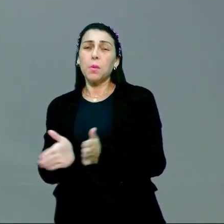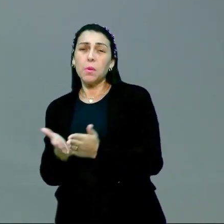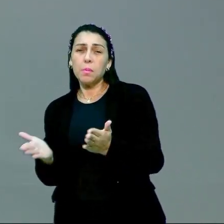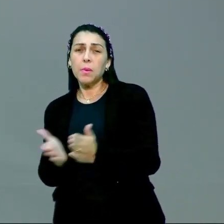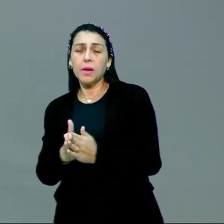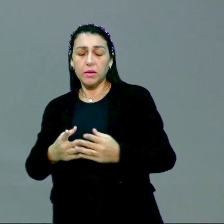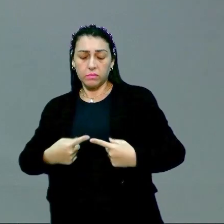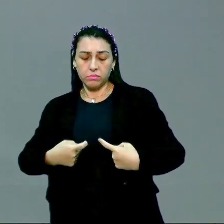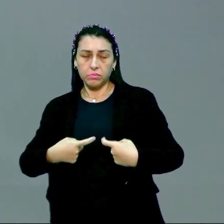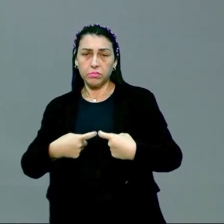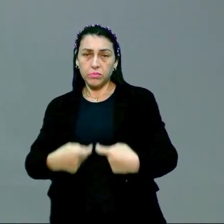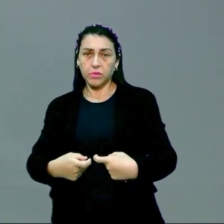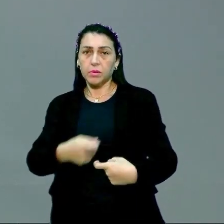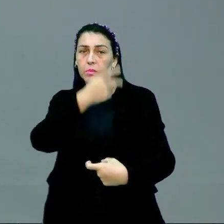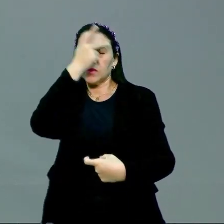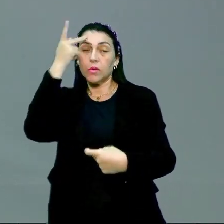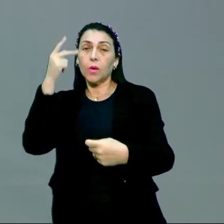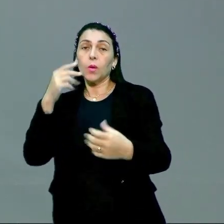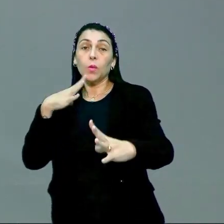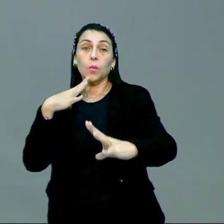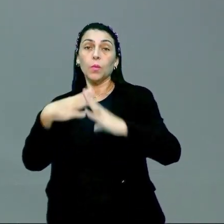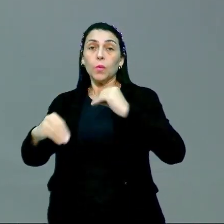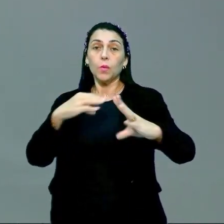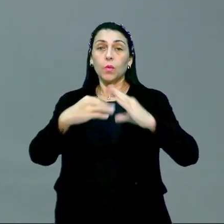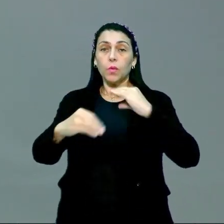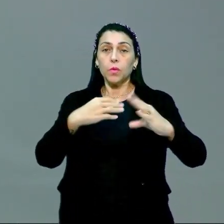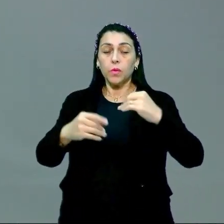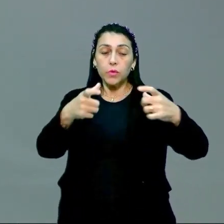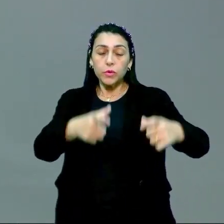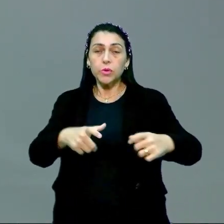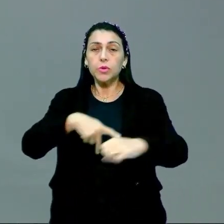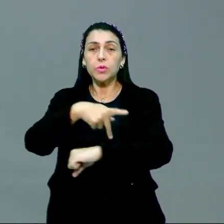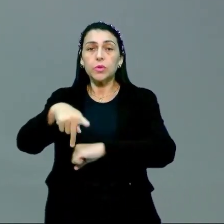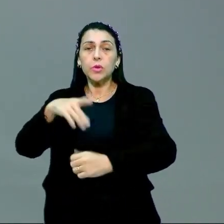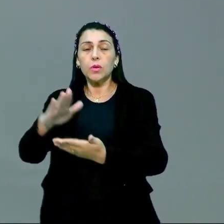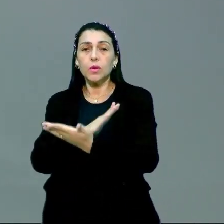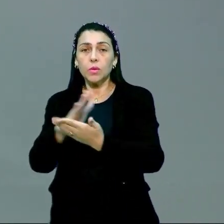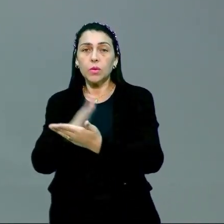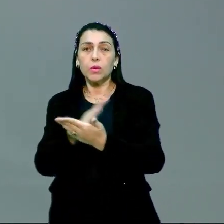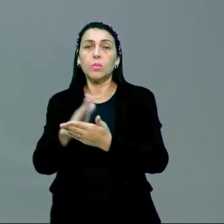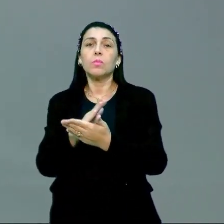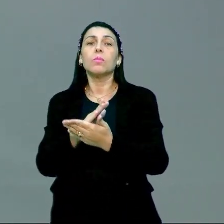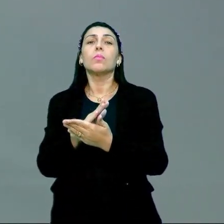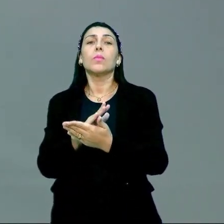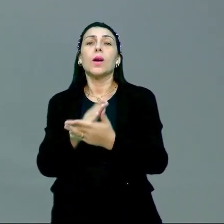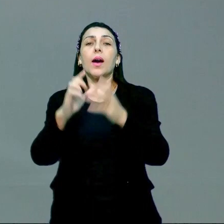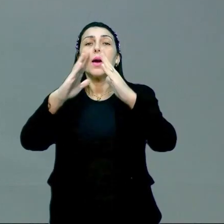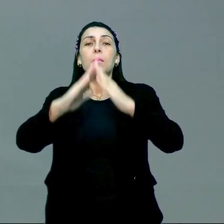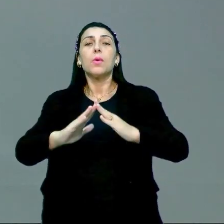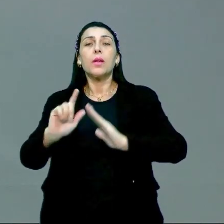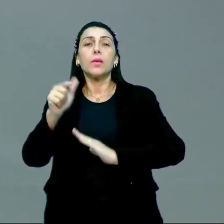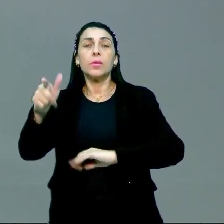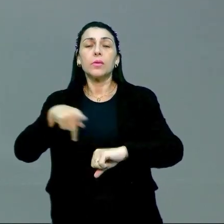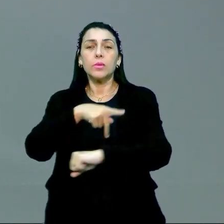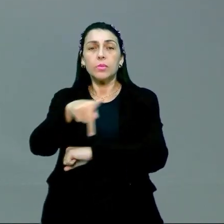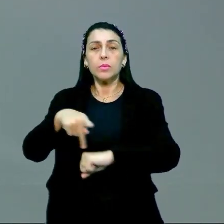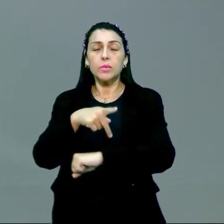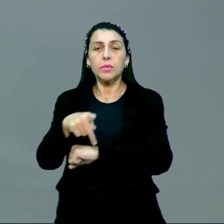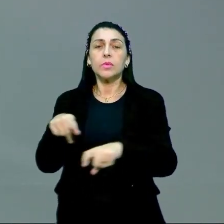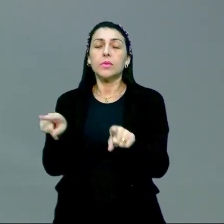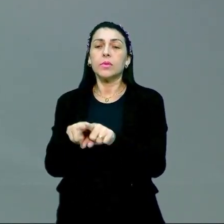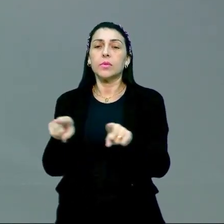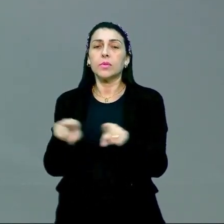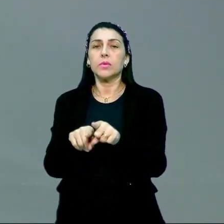as guerras que fazem com que pessoas fujam de determinados países para se abrigar em outros,